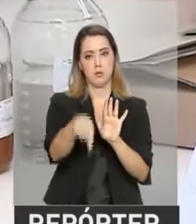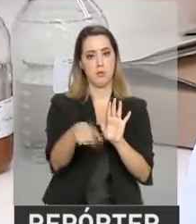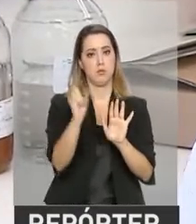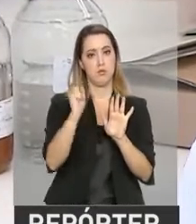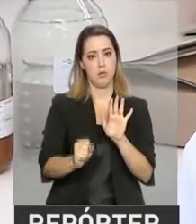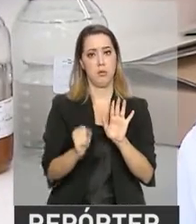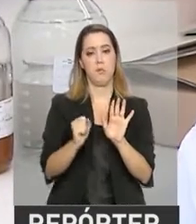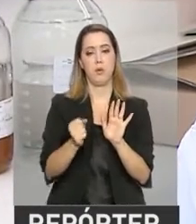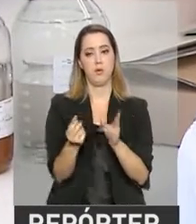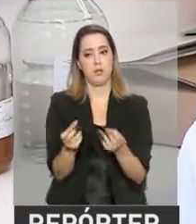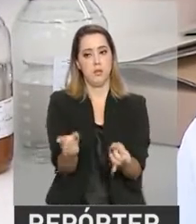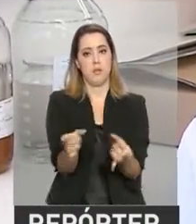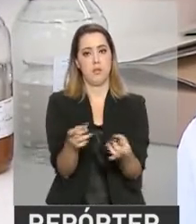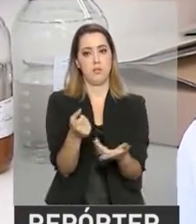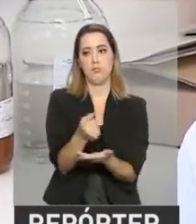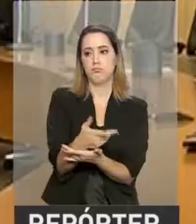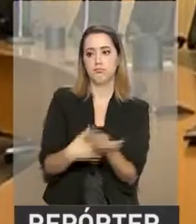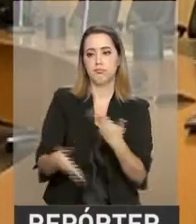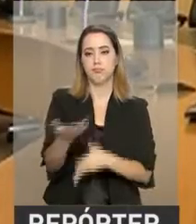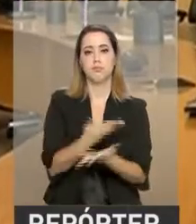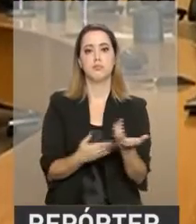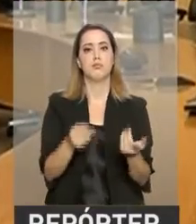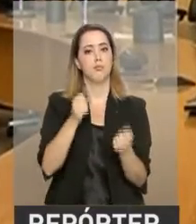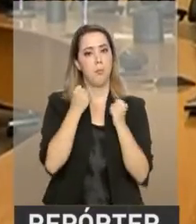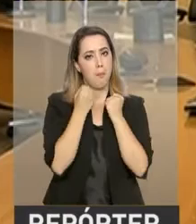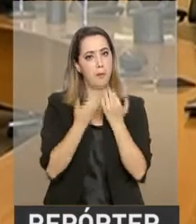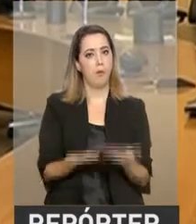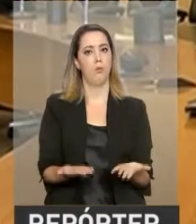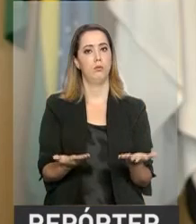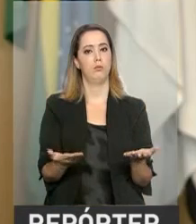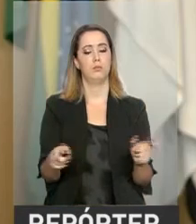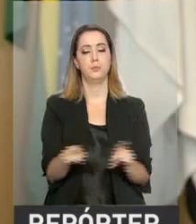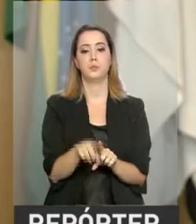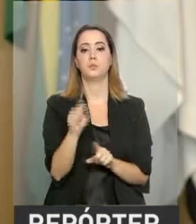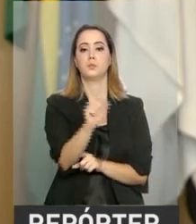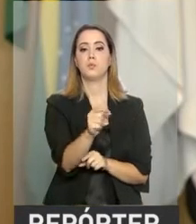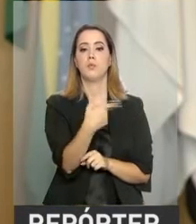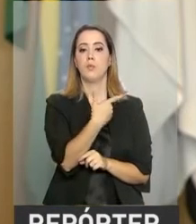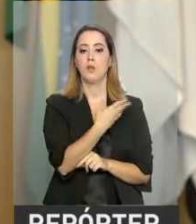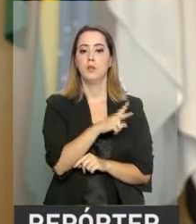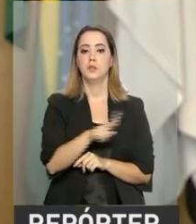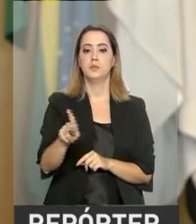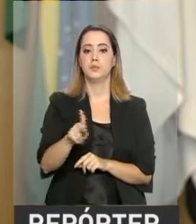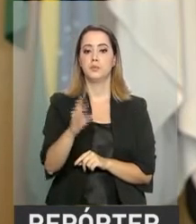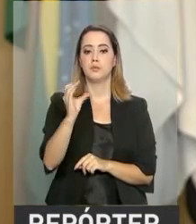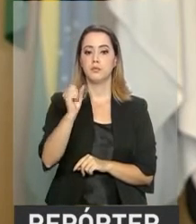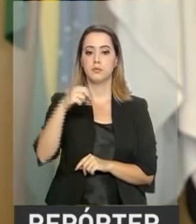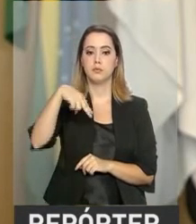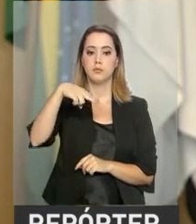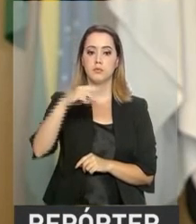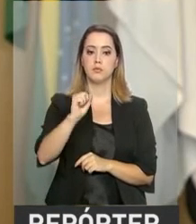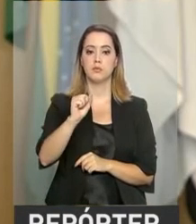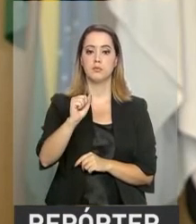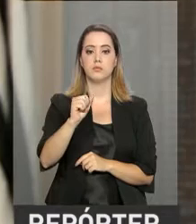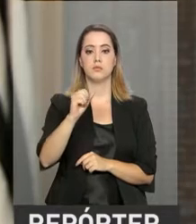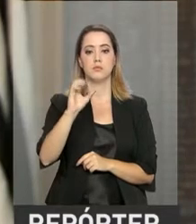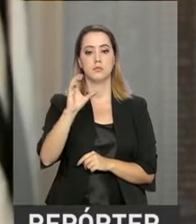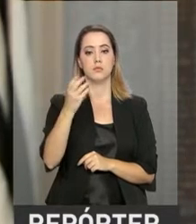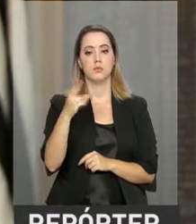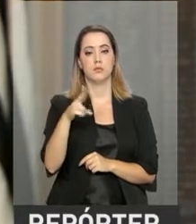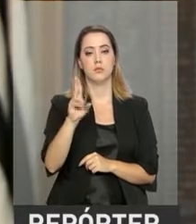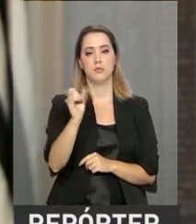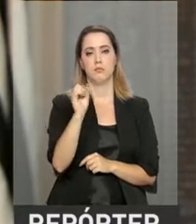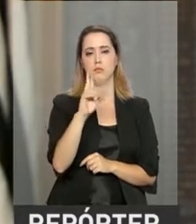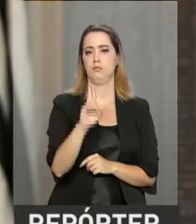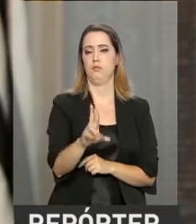seja competitivo e seja economicamente viável. Para a presidente da União da Indústria de Cana-de-Açúcar, que representa os produtores de São Paulo, investir